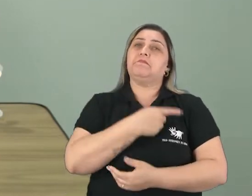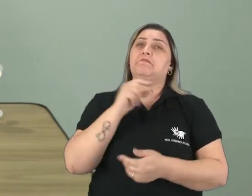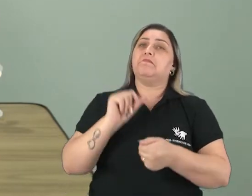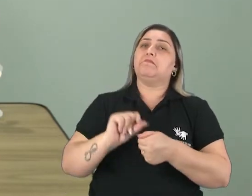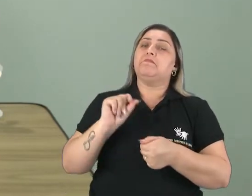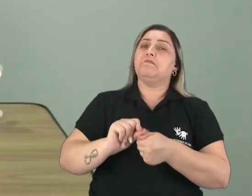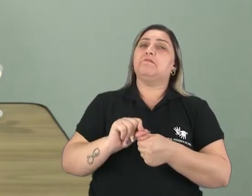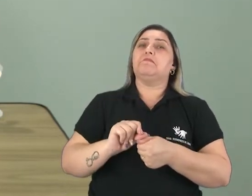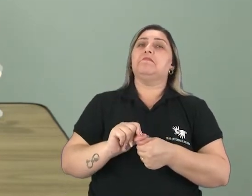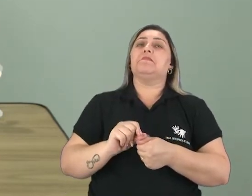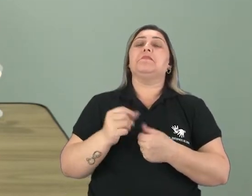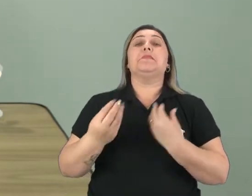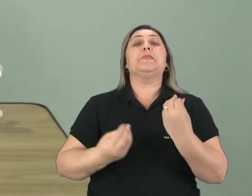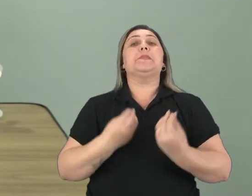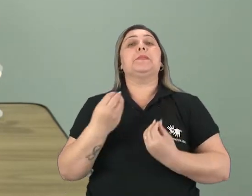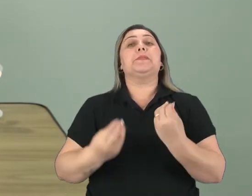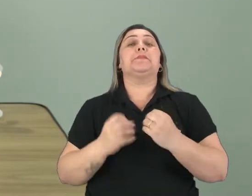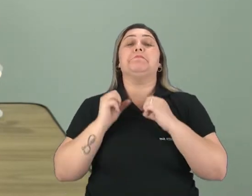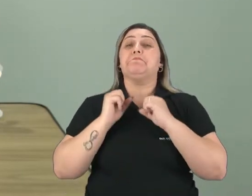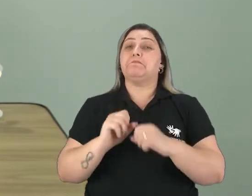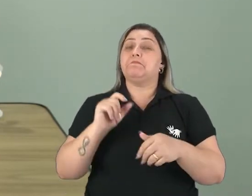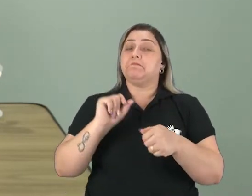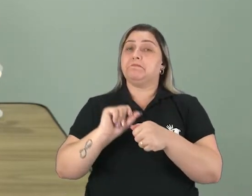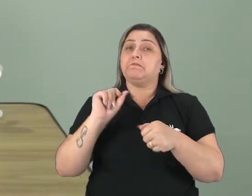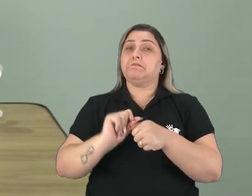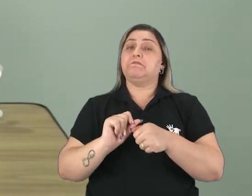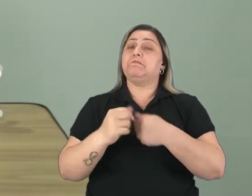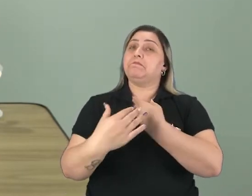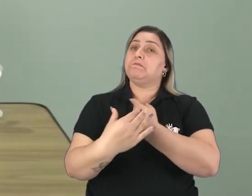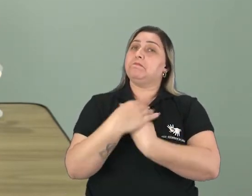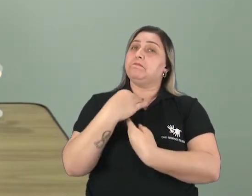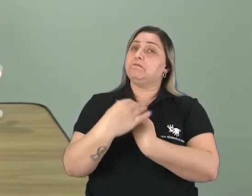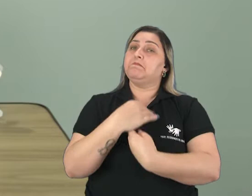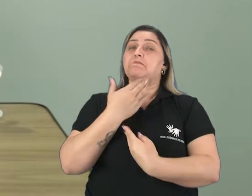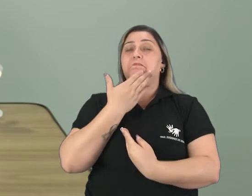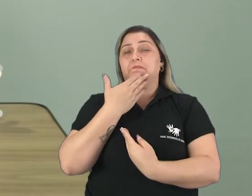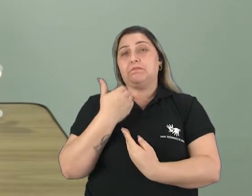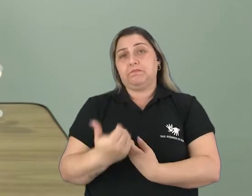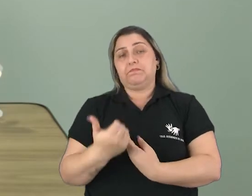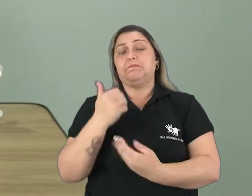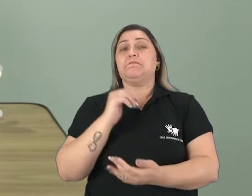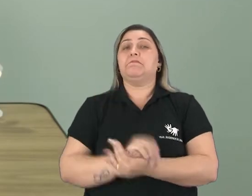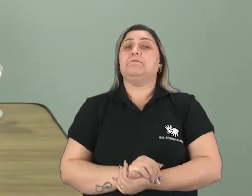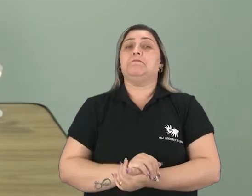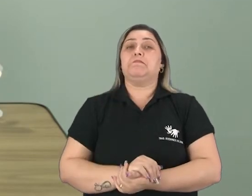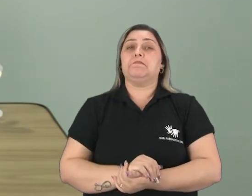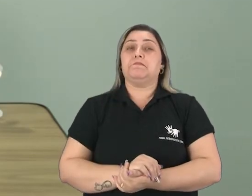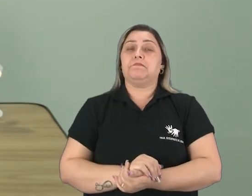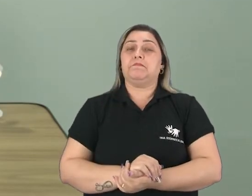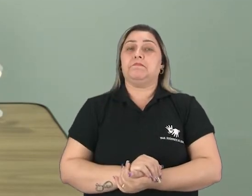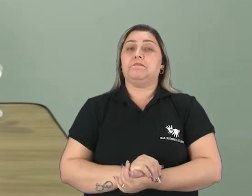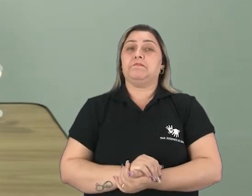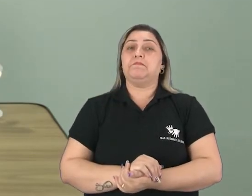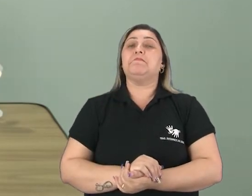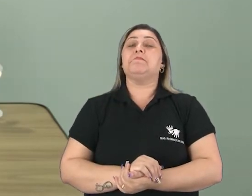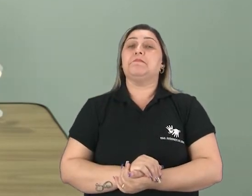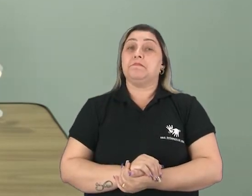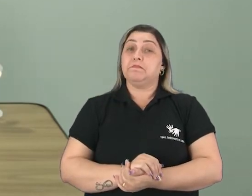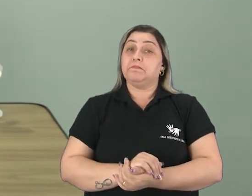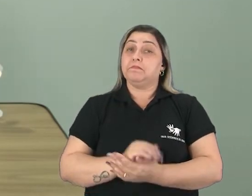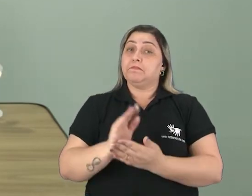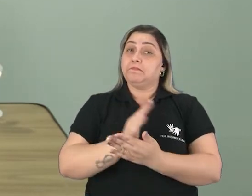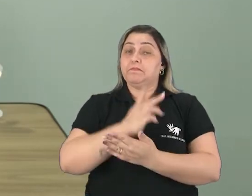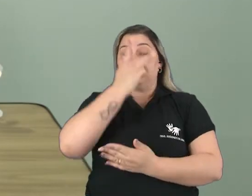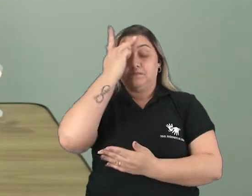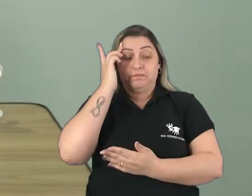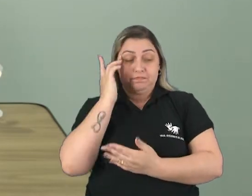fazemos? De que forma nós podemos fazer para nos orientar melhor, para seguir as orientações de alguém ou